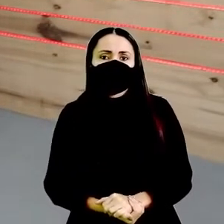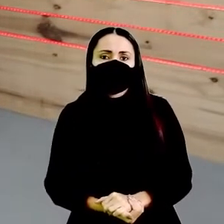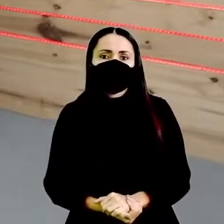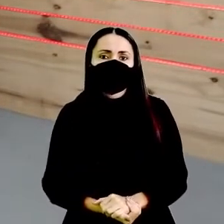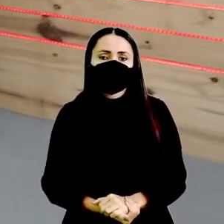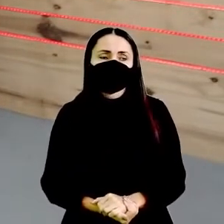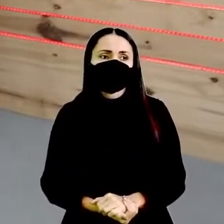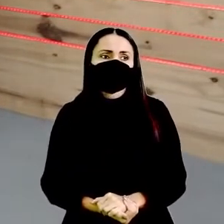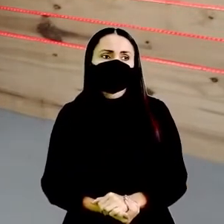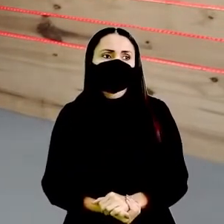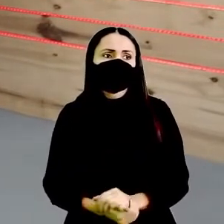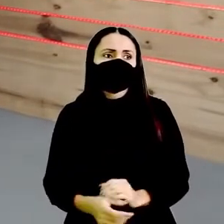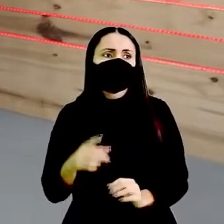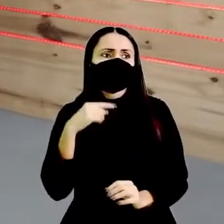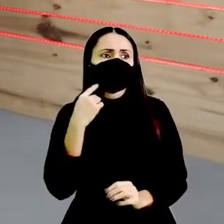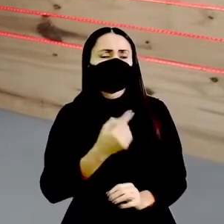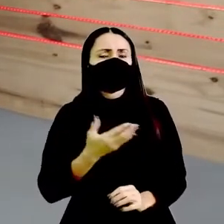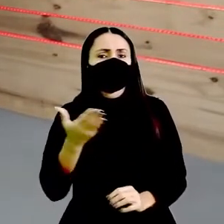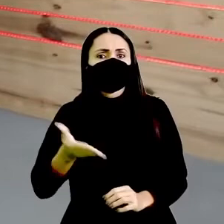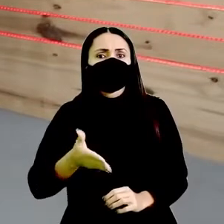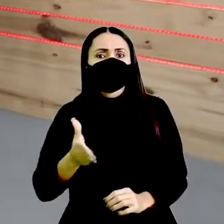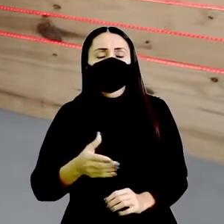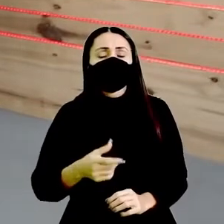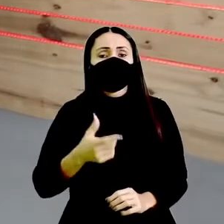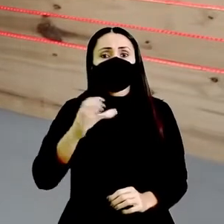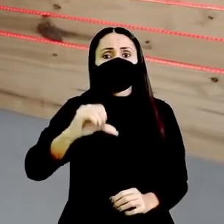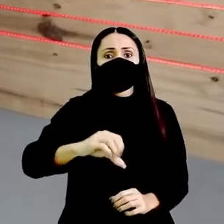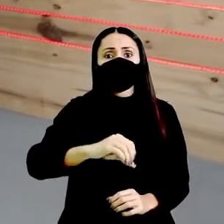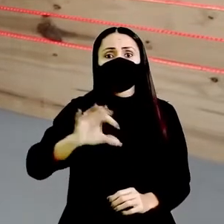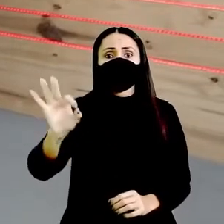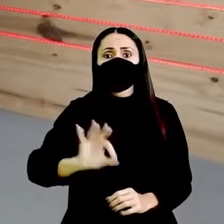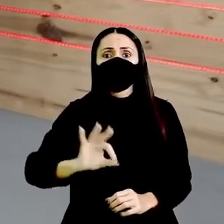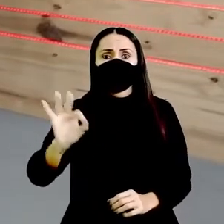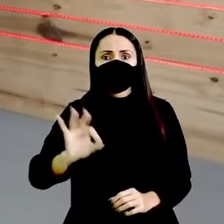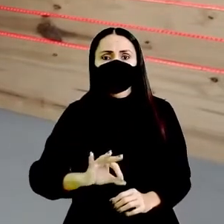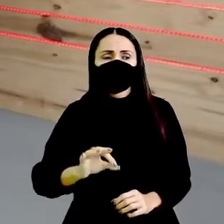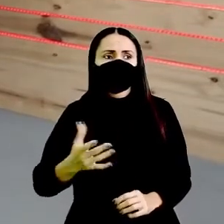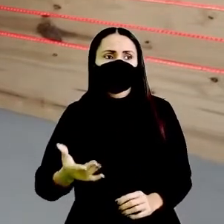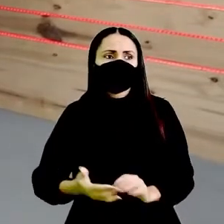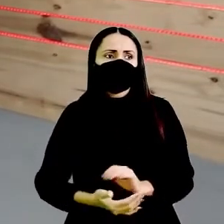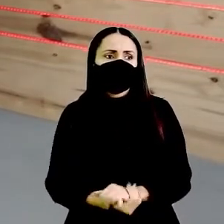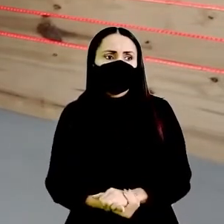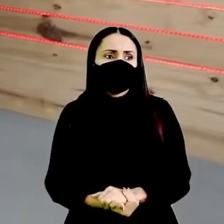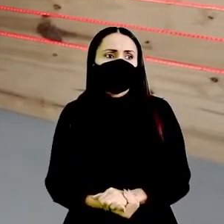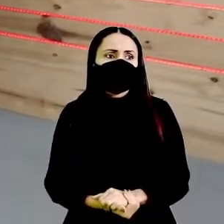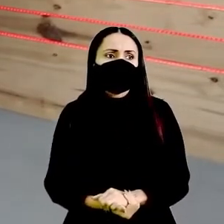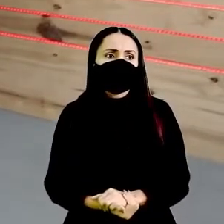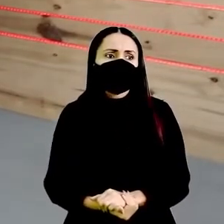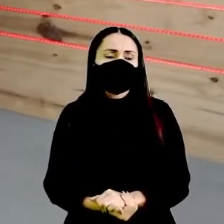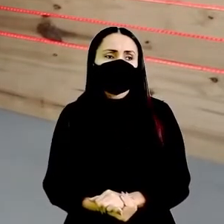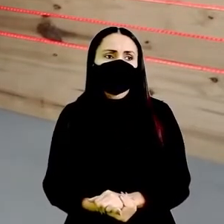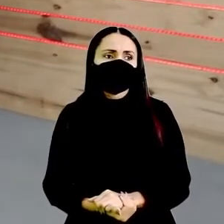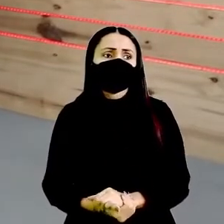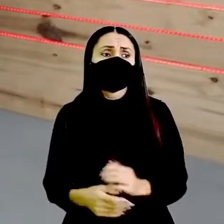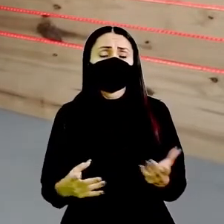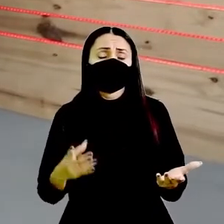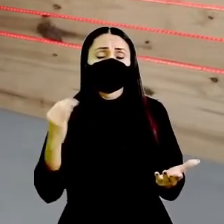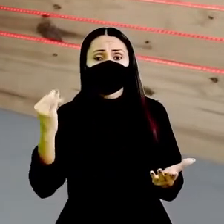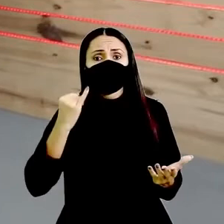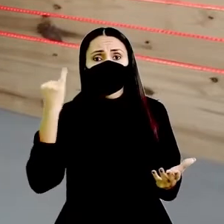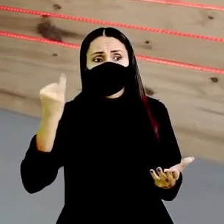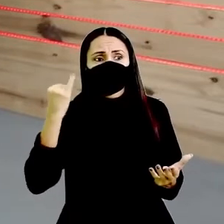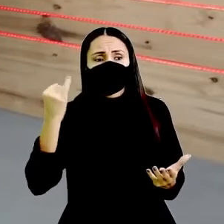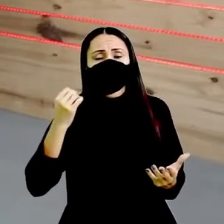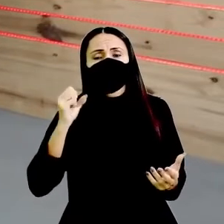tem 90% de paroxítonas, imagina se a gente tirasse a confusão que ia dar, né? Exatamente. Agora, muito interessante isso. E com certeza, a origem